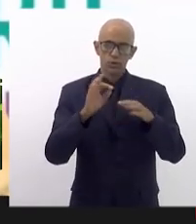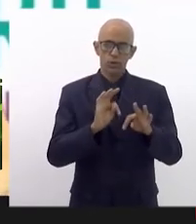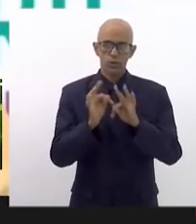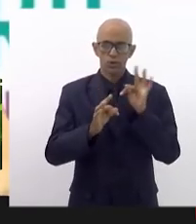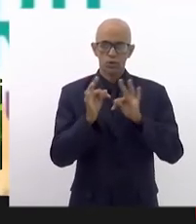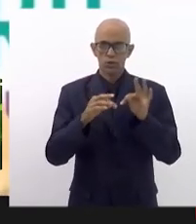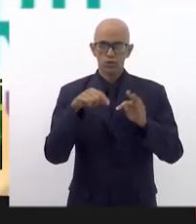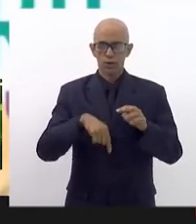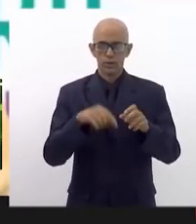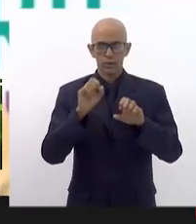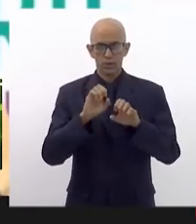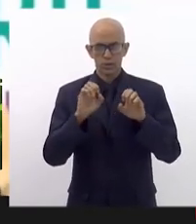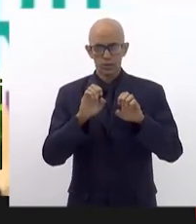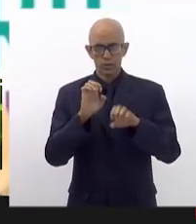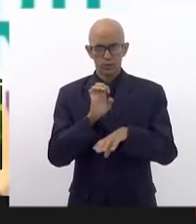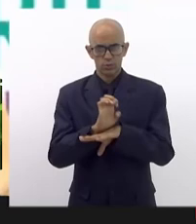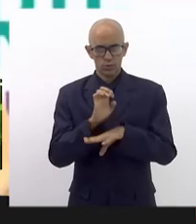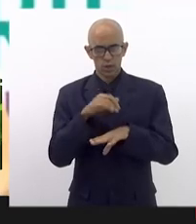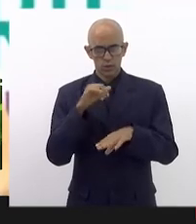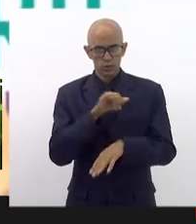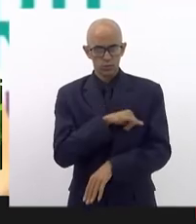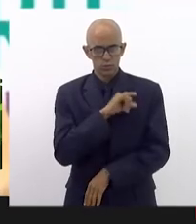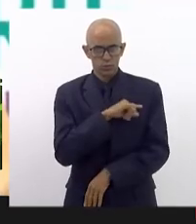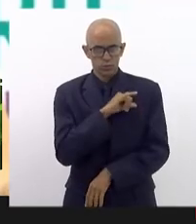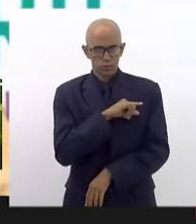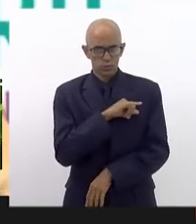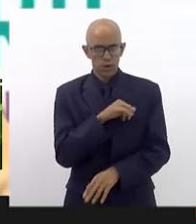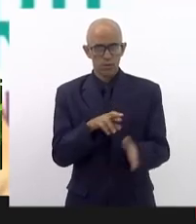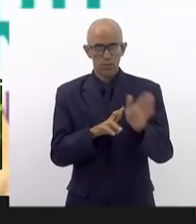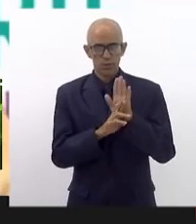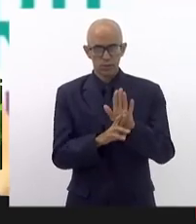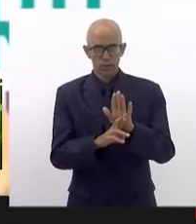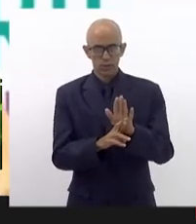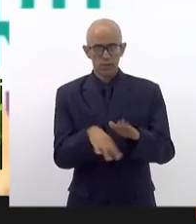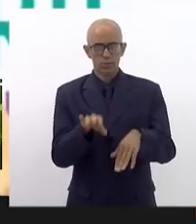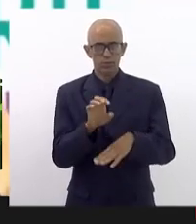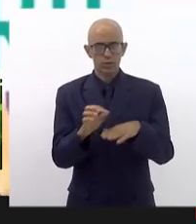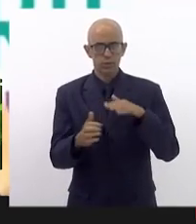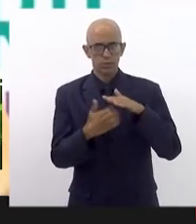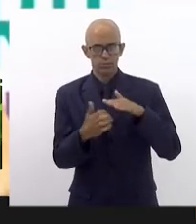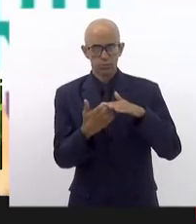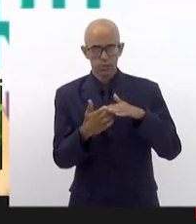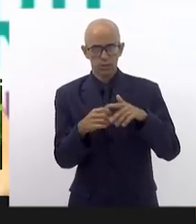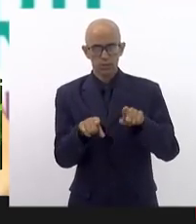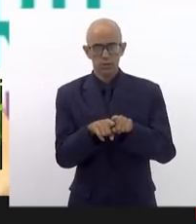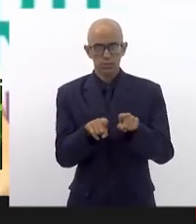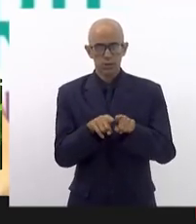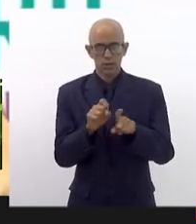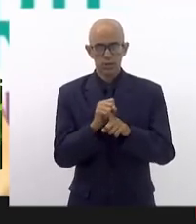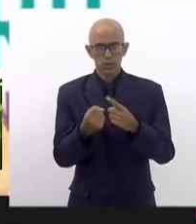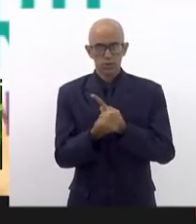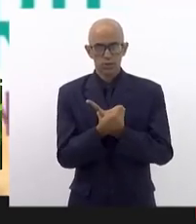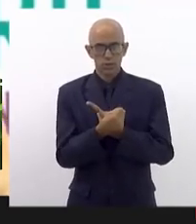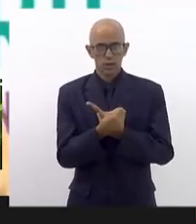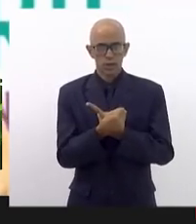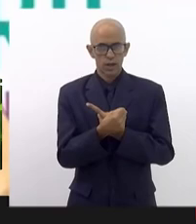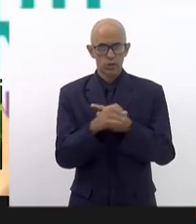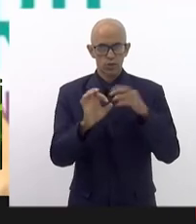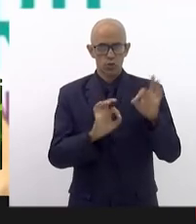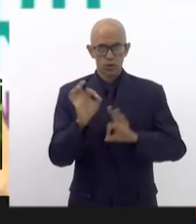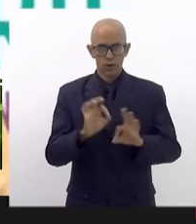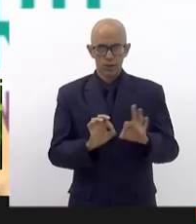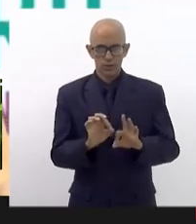inovador aqui do Estado. A representação institucional das empresas, a representação institucional da sociedade civil organizada, para além